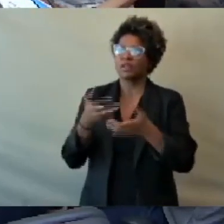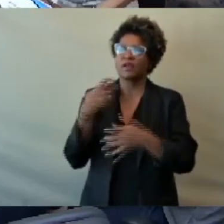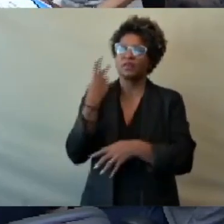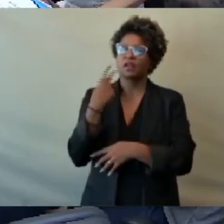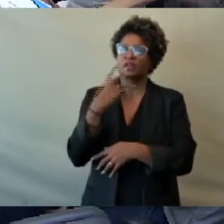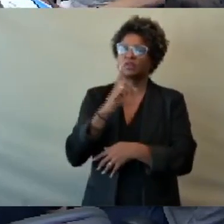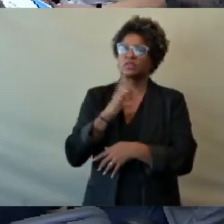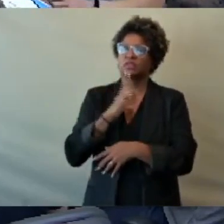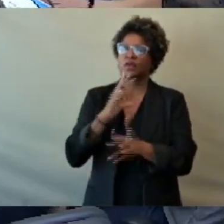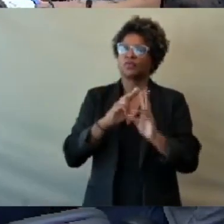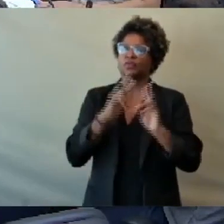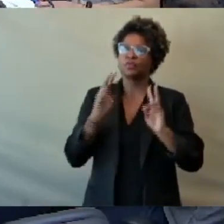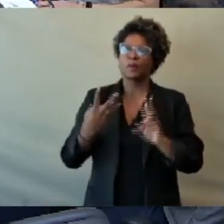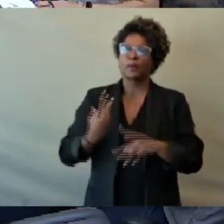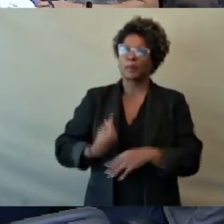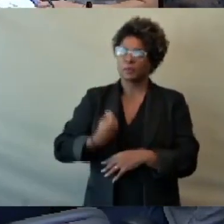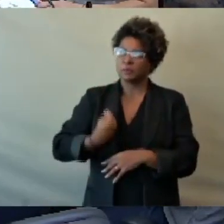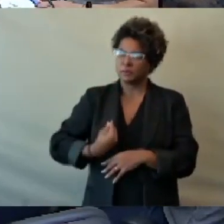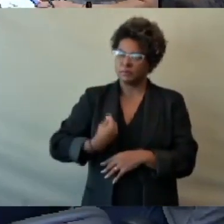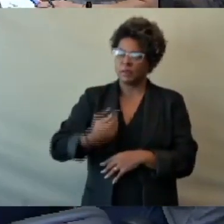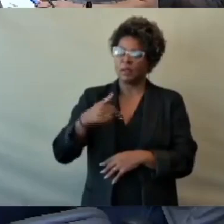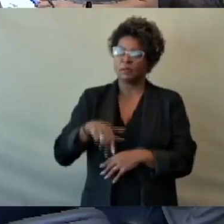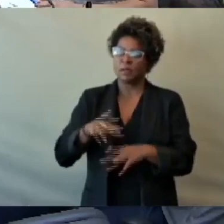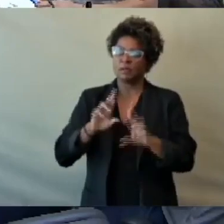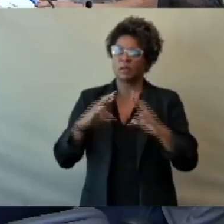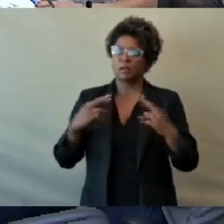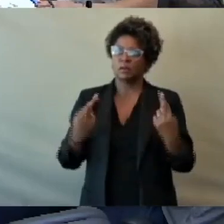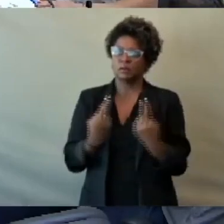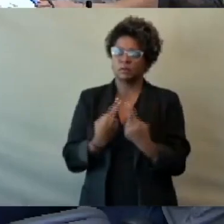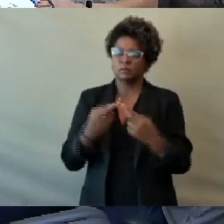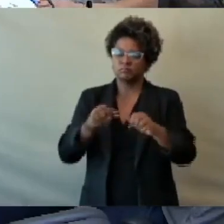também desta importante audiência pública.